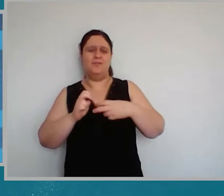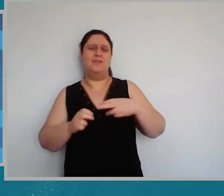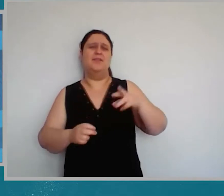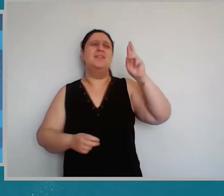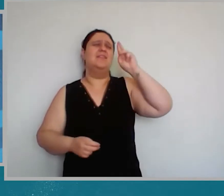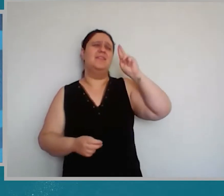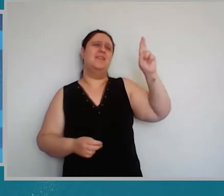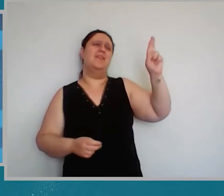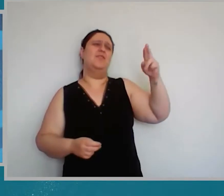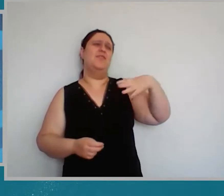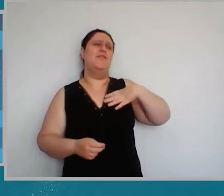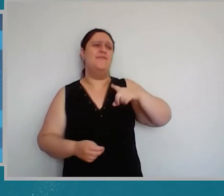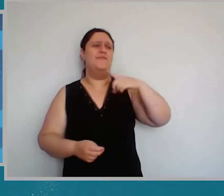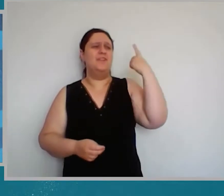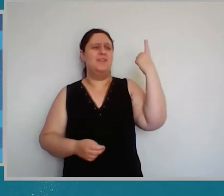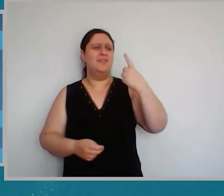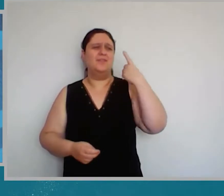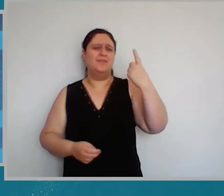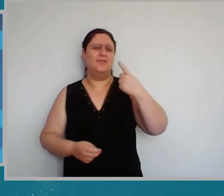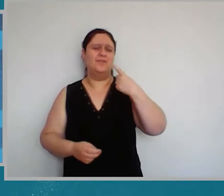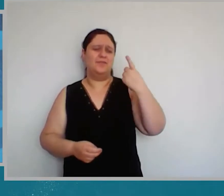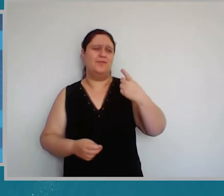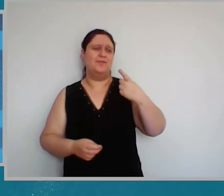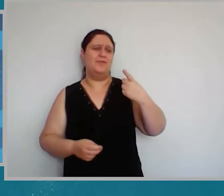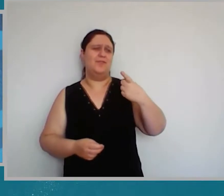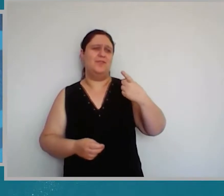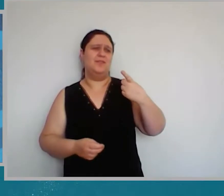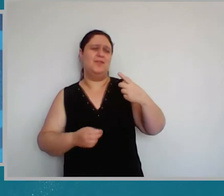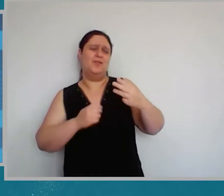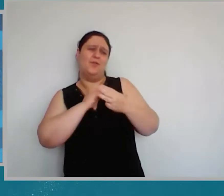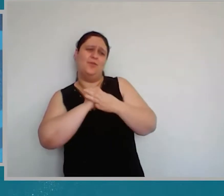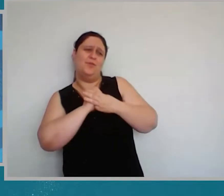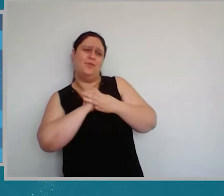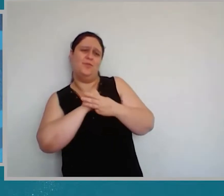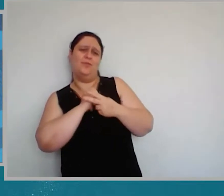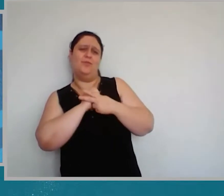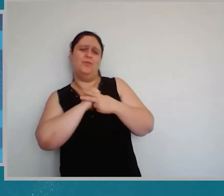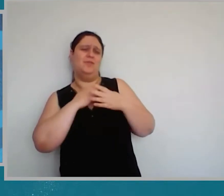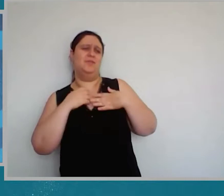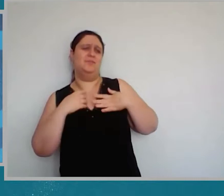tem compaixão de mim. Minha filha está horrivelmente endemoniada.